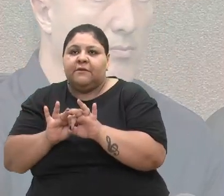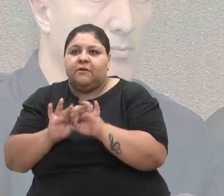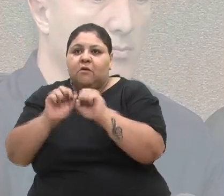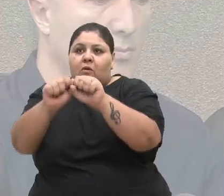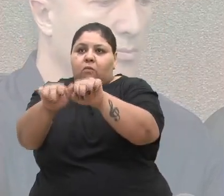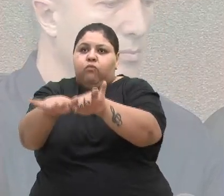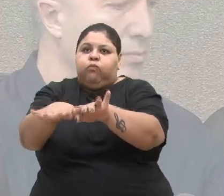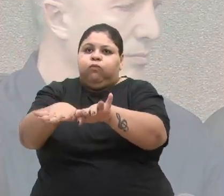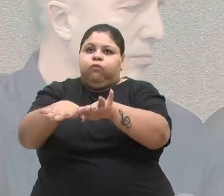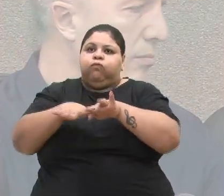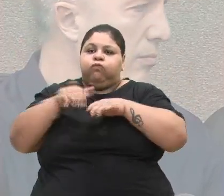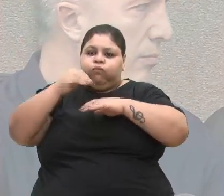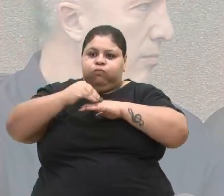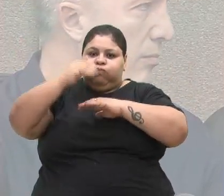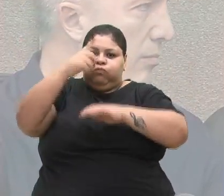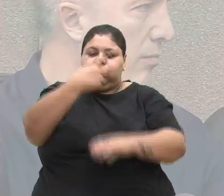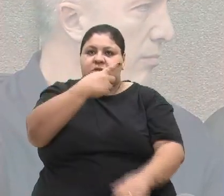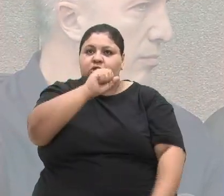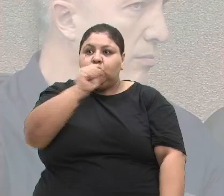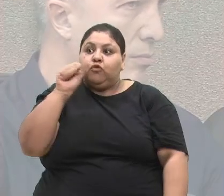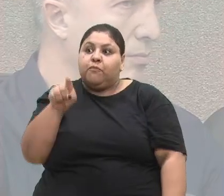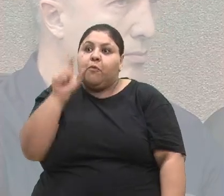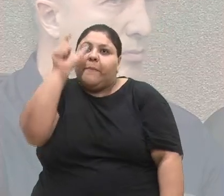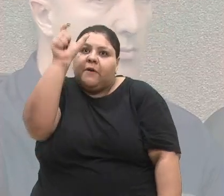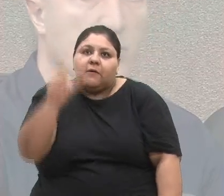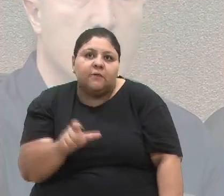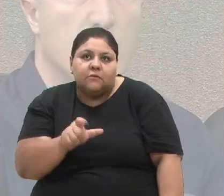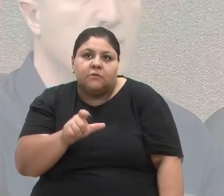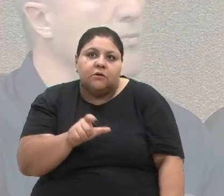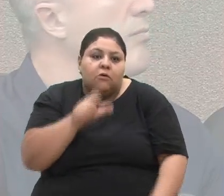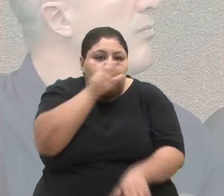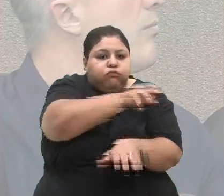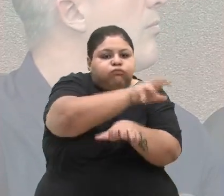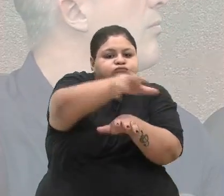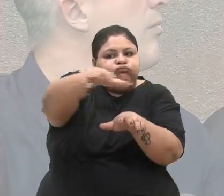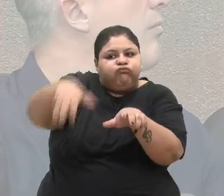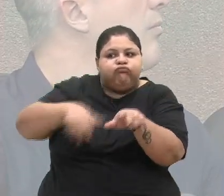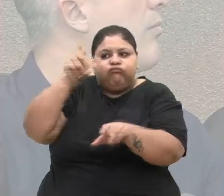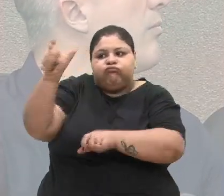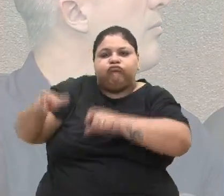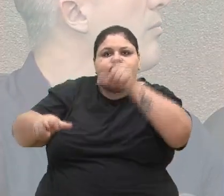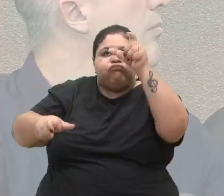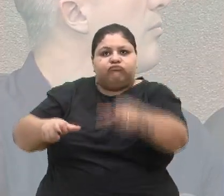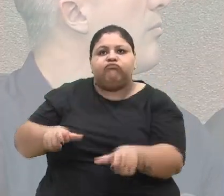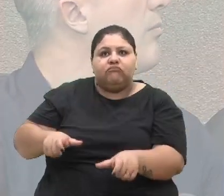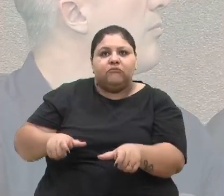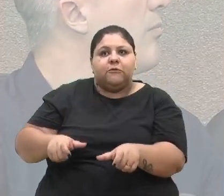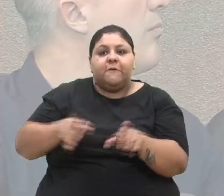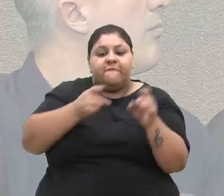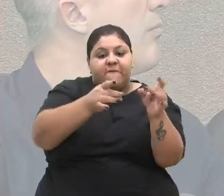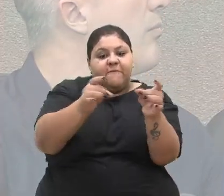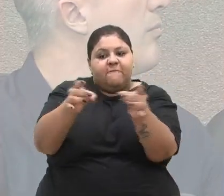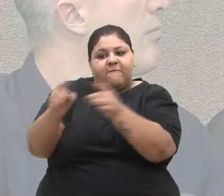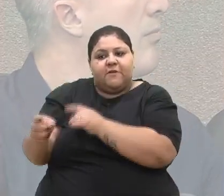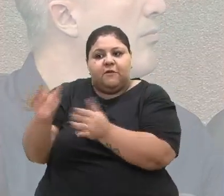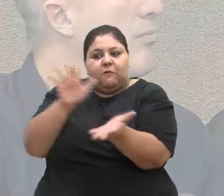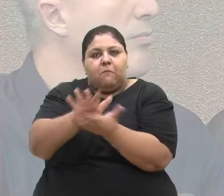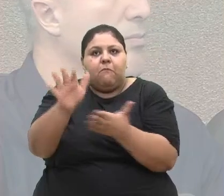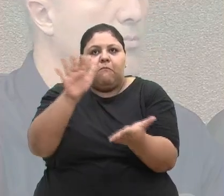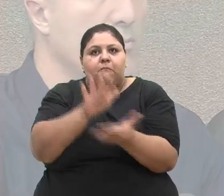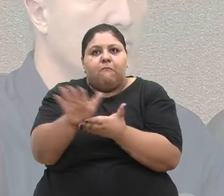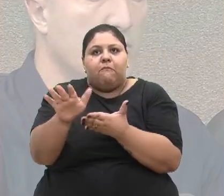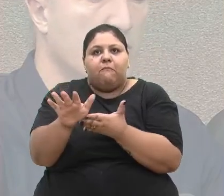Jaconi com mais de 18 mil pessoas e ao redor dele pessoas faturando, vendendo, produzindo,